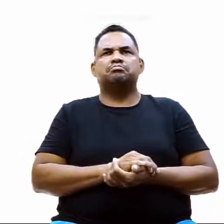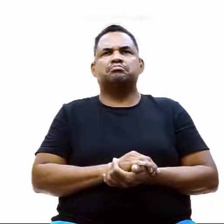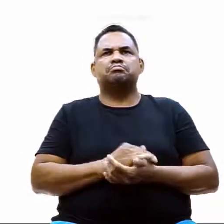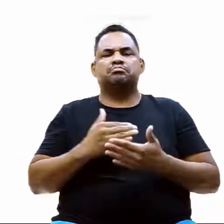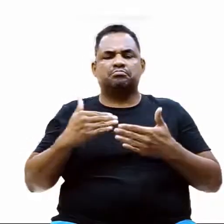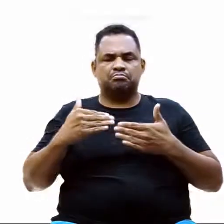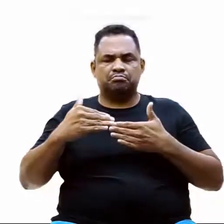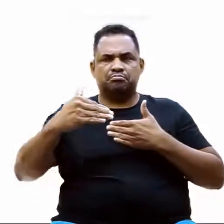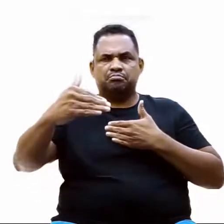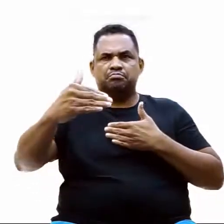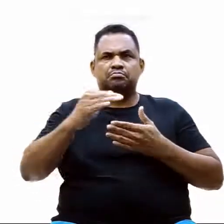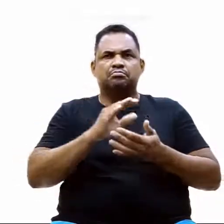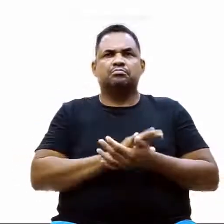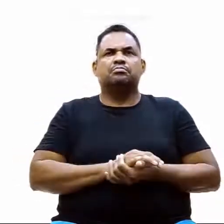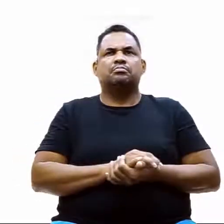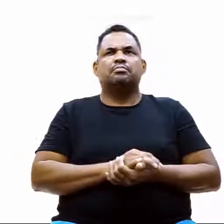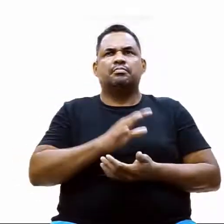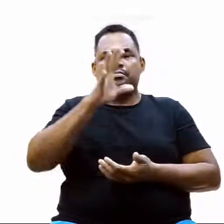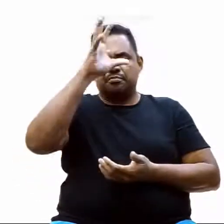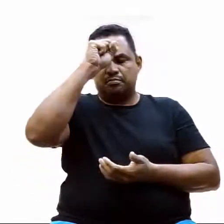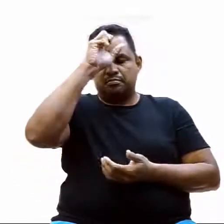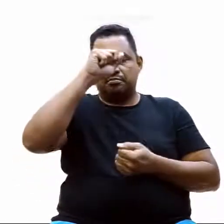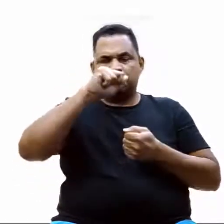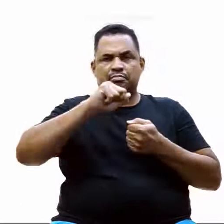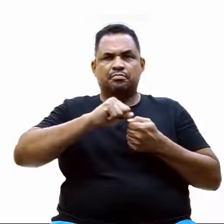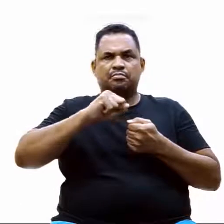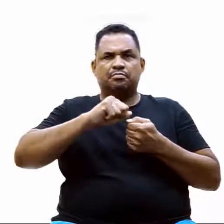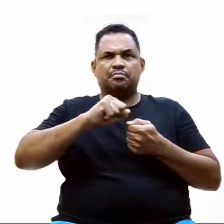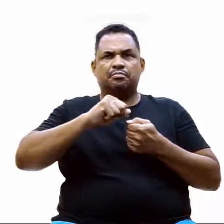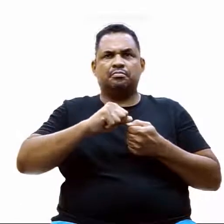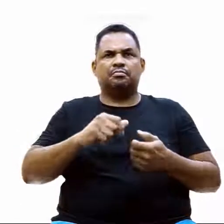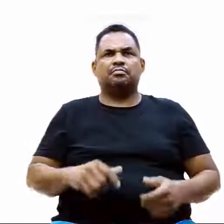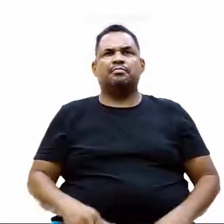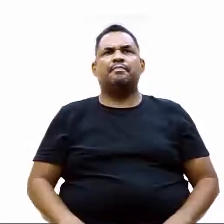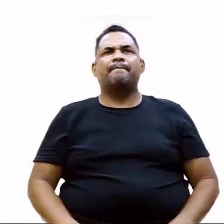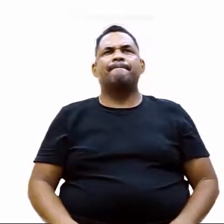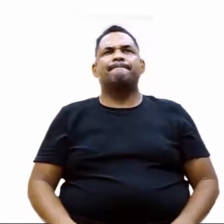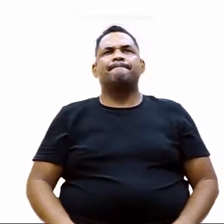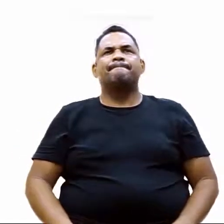partirmos para aprender fazendo. Vamos lá, então?